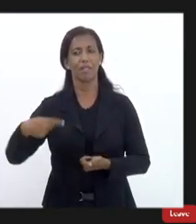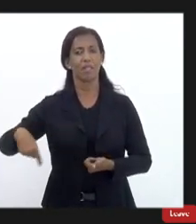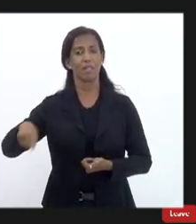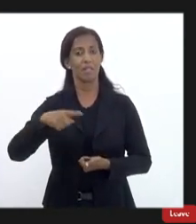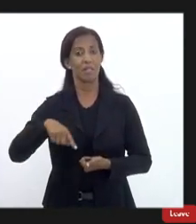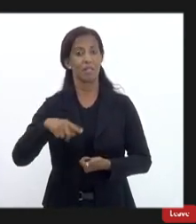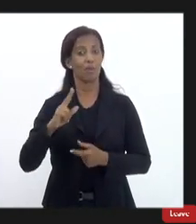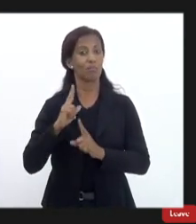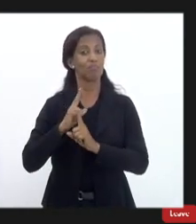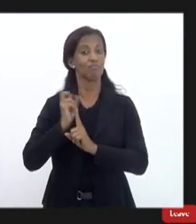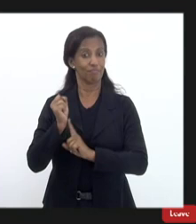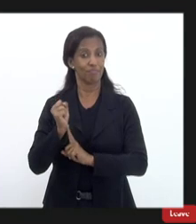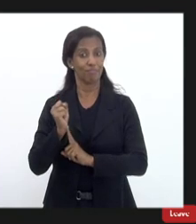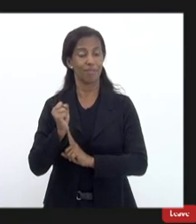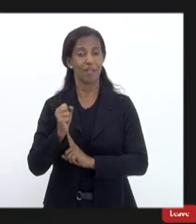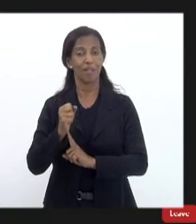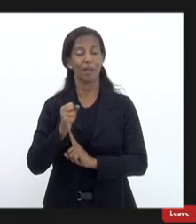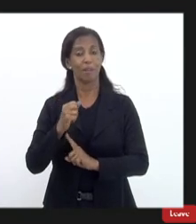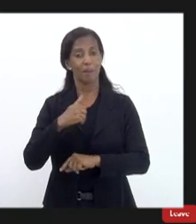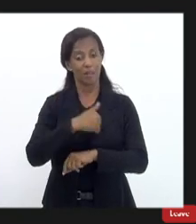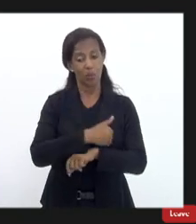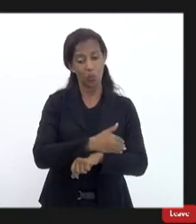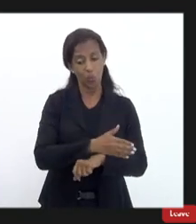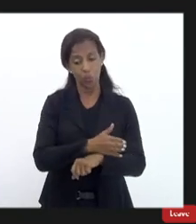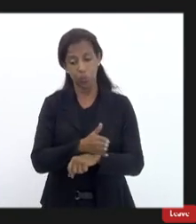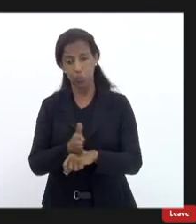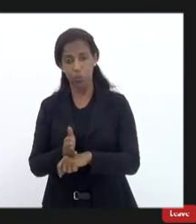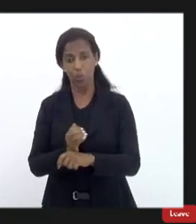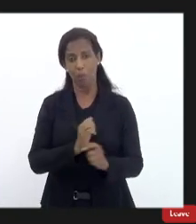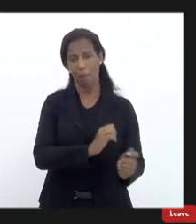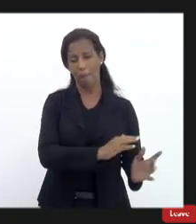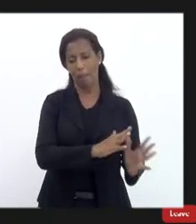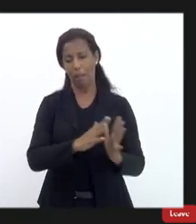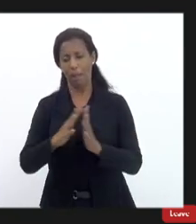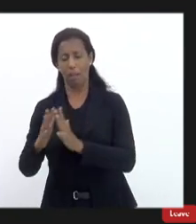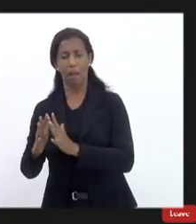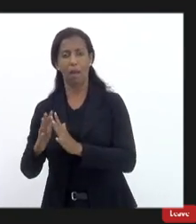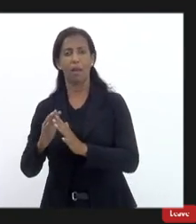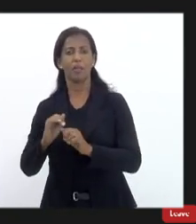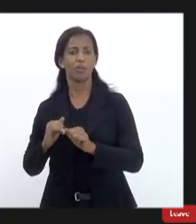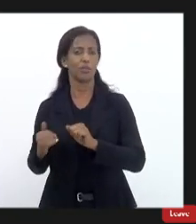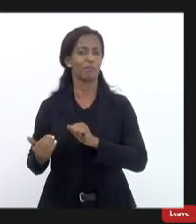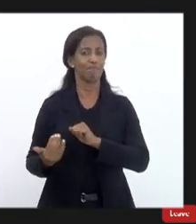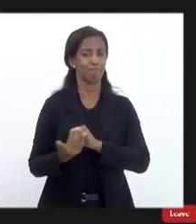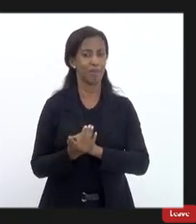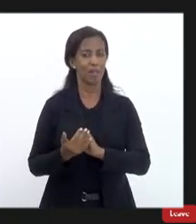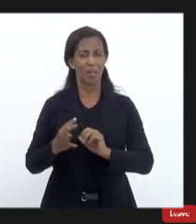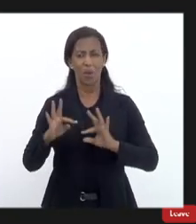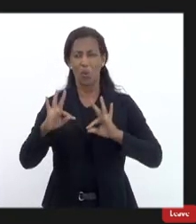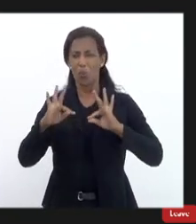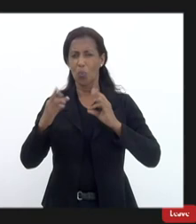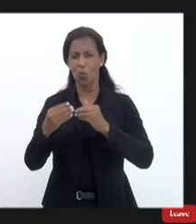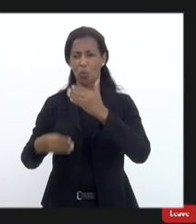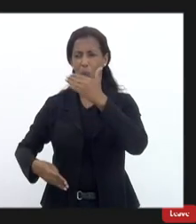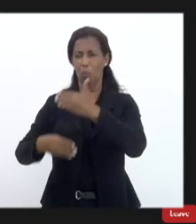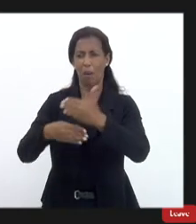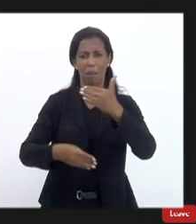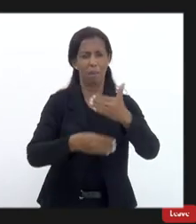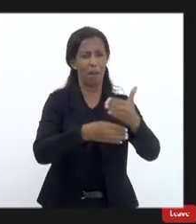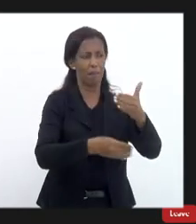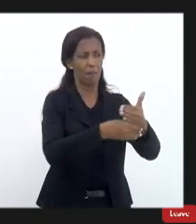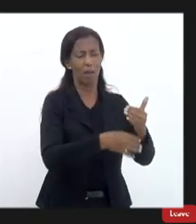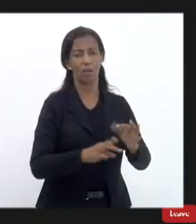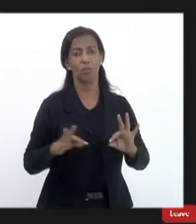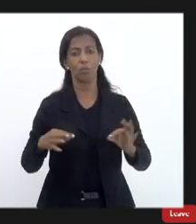verdadeiros heróis para que, durante esse período de pandemia, que impôs muitas restrições, é tudo muito